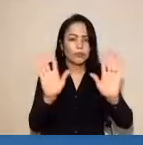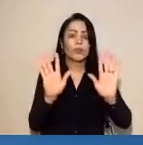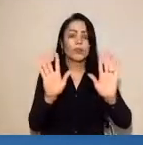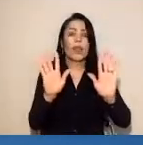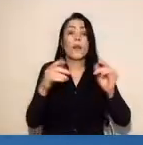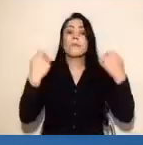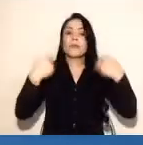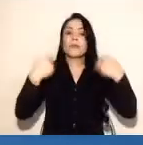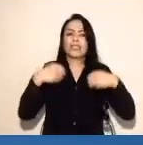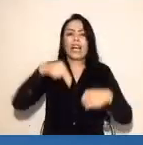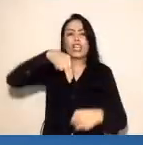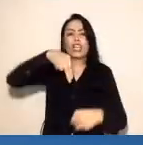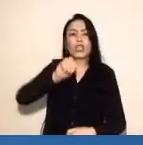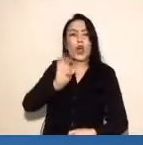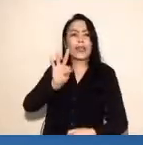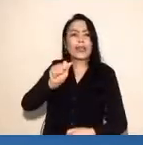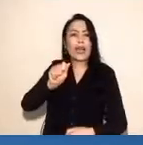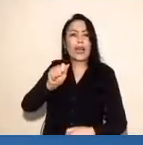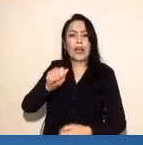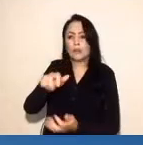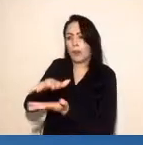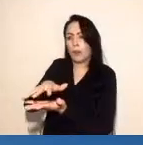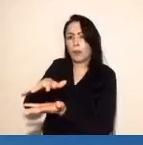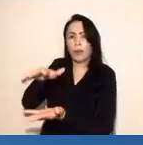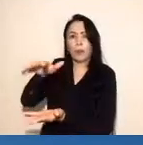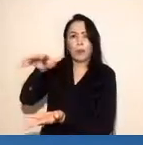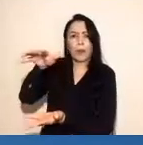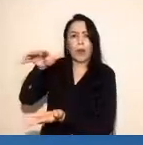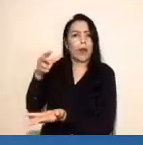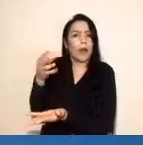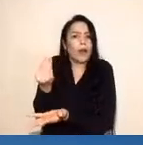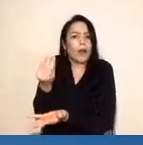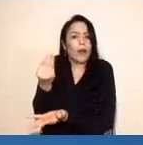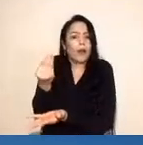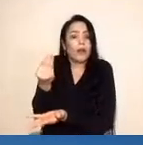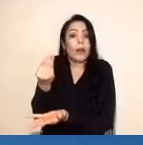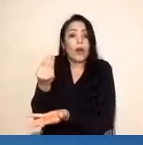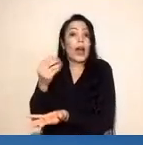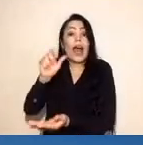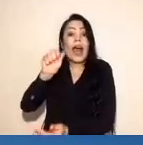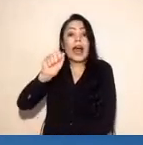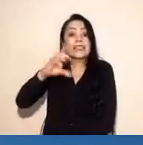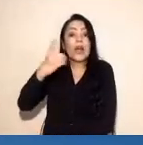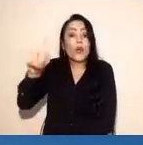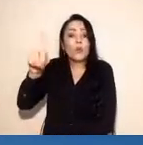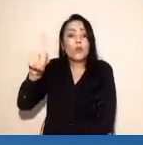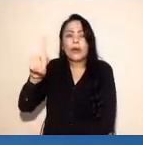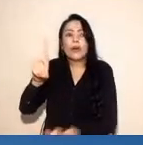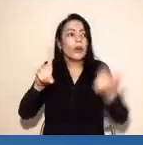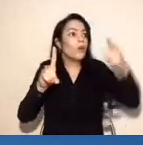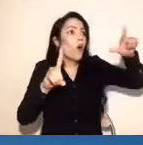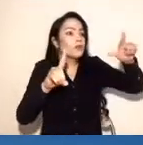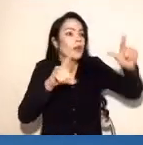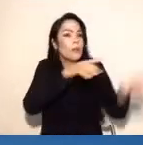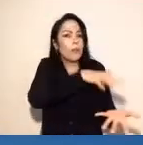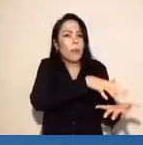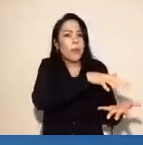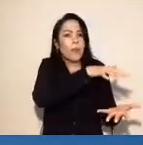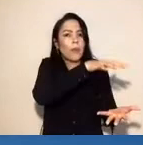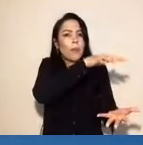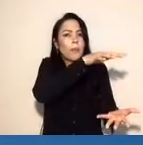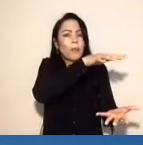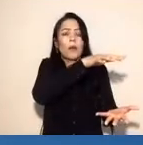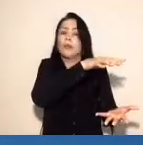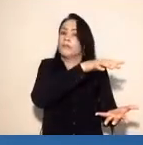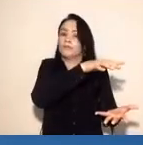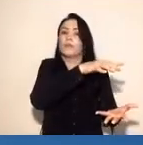de aquisição, muitas vezes ações que foram adquiridas, em anos anteriores, ter o controle, lembrando que o recolhimento é mês